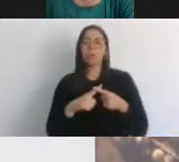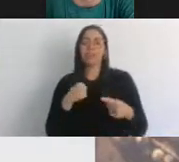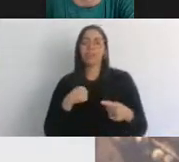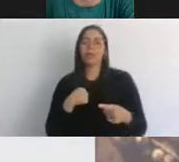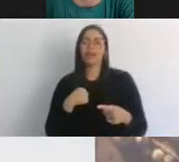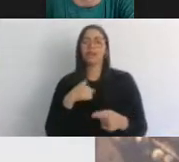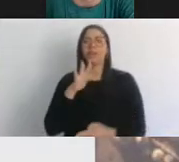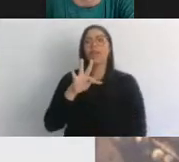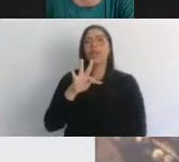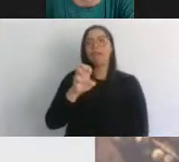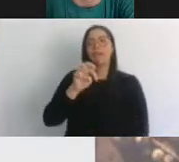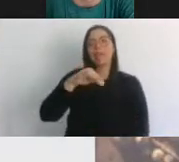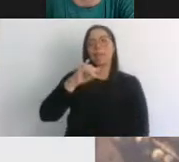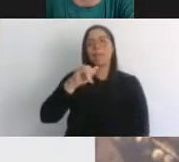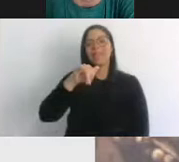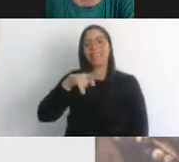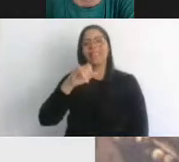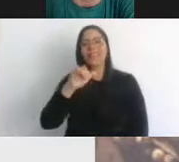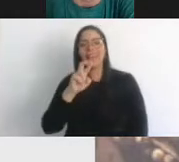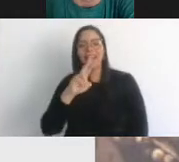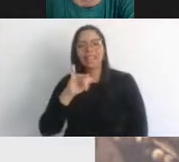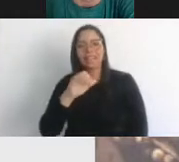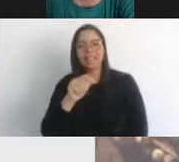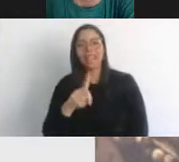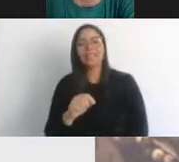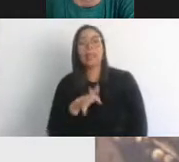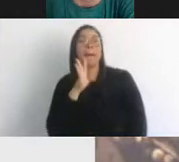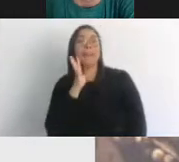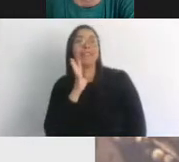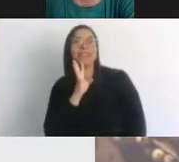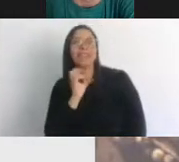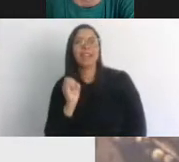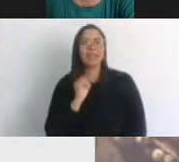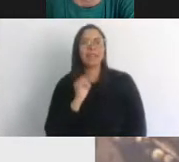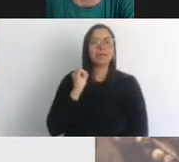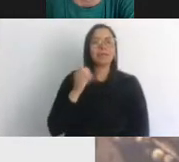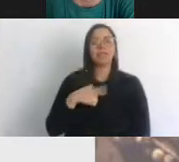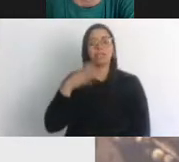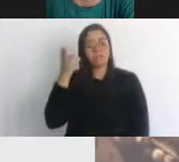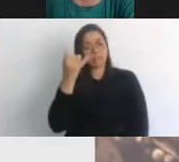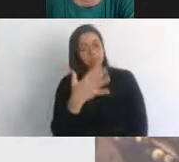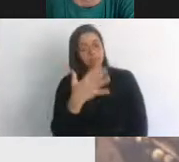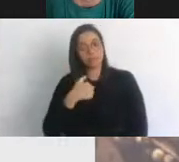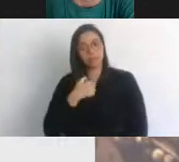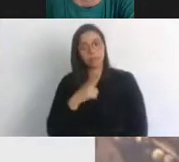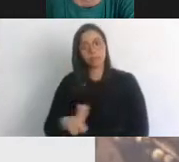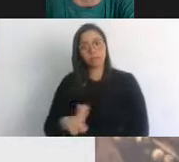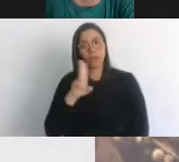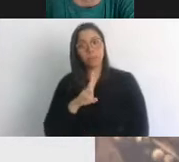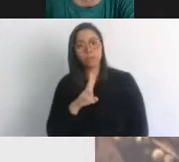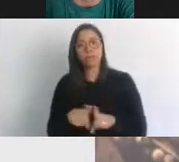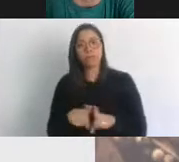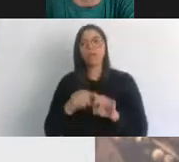aí já vai pelo afeto também tá o que é que você acha mais interessante E aí essa explicação É que eu uso para mim mesmo assim a loja